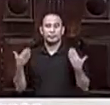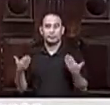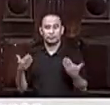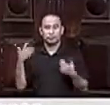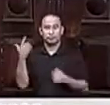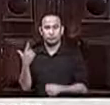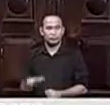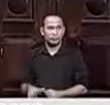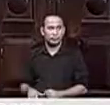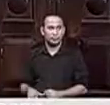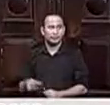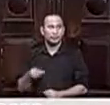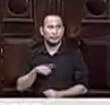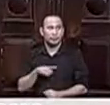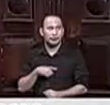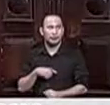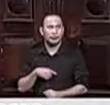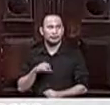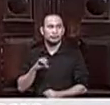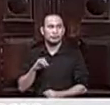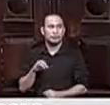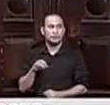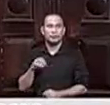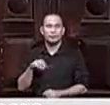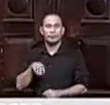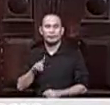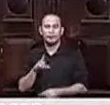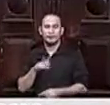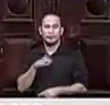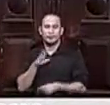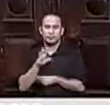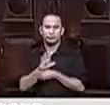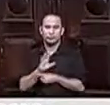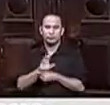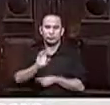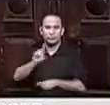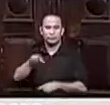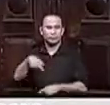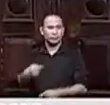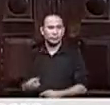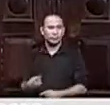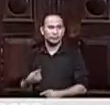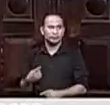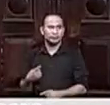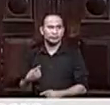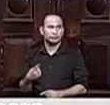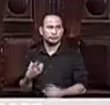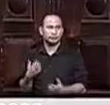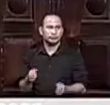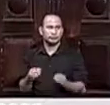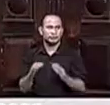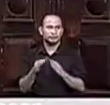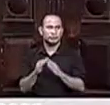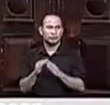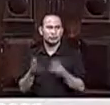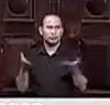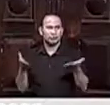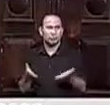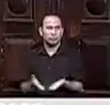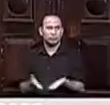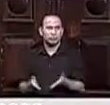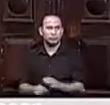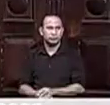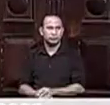novo, agora tem mais uma matéria, só vai ter o socorro depois da votação do teto. E hoje, quando